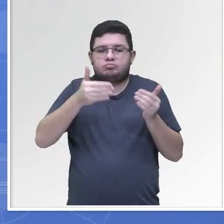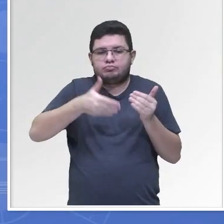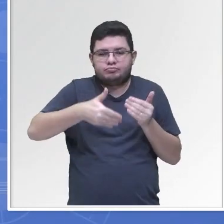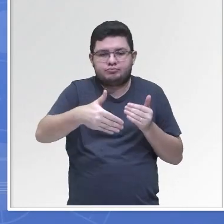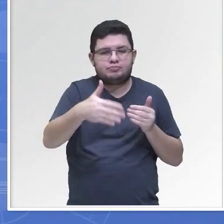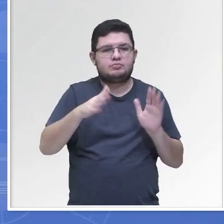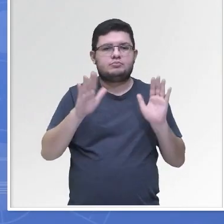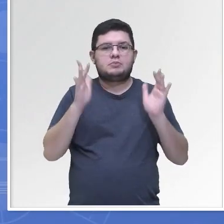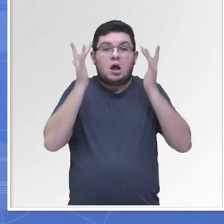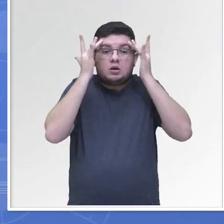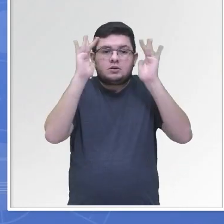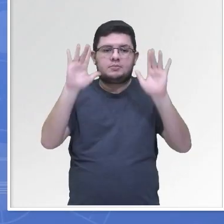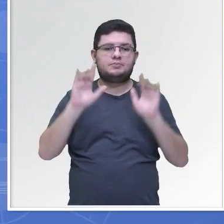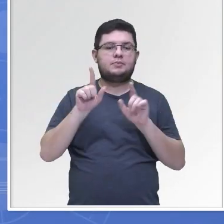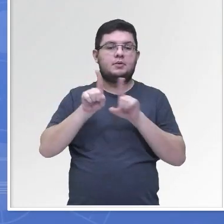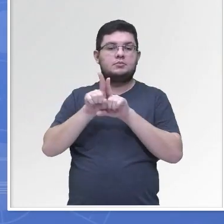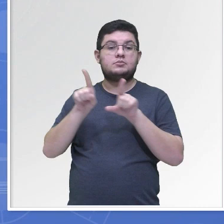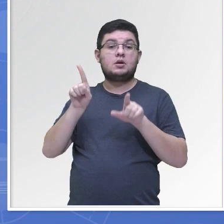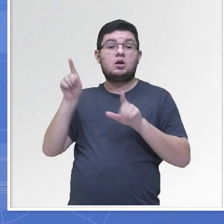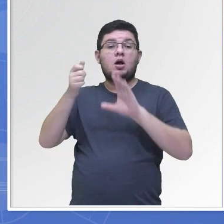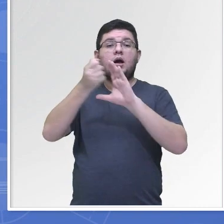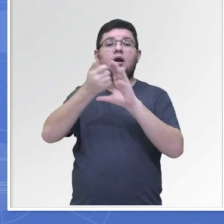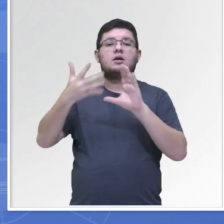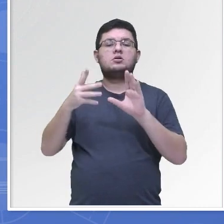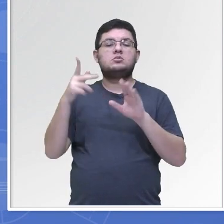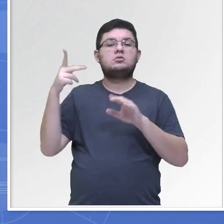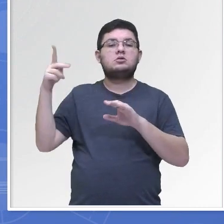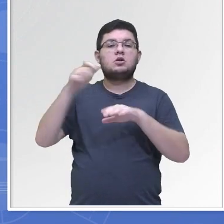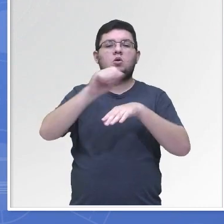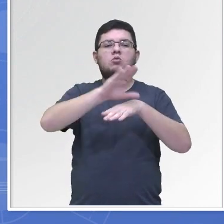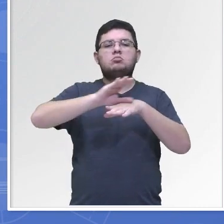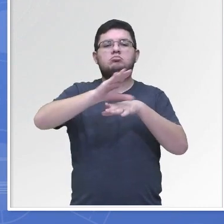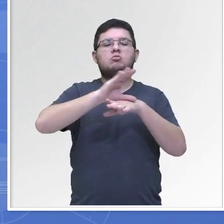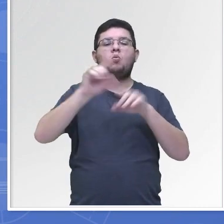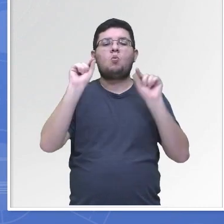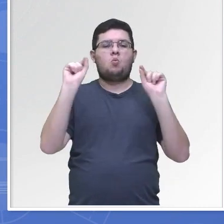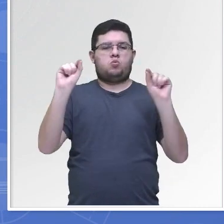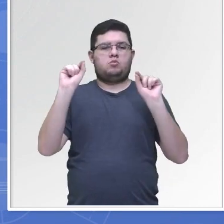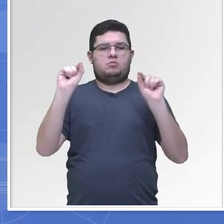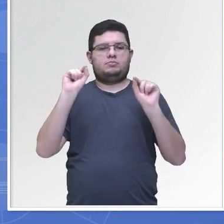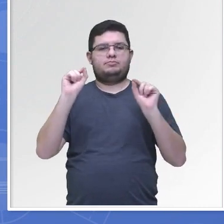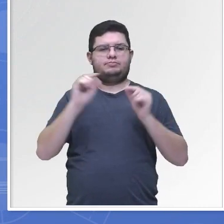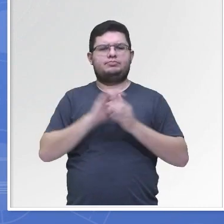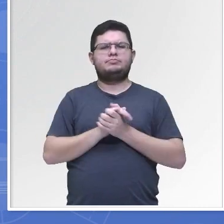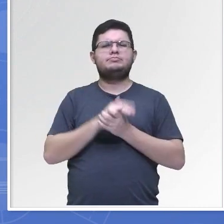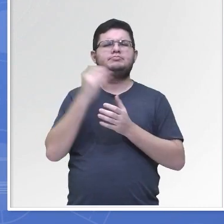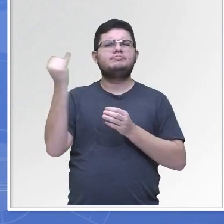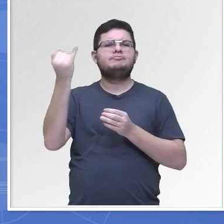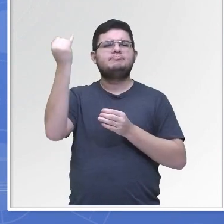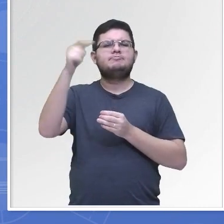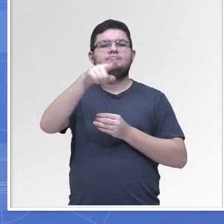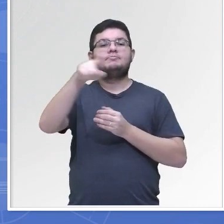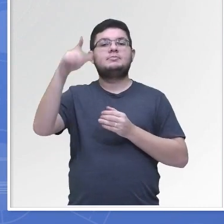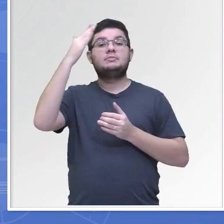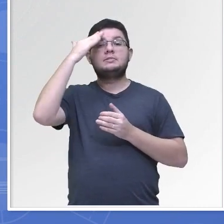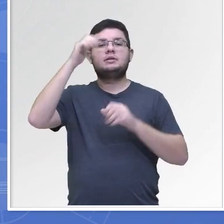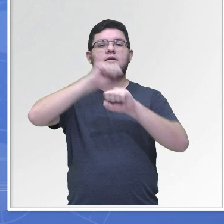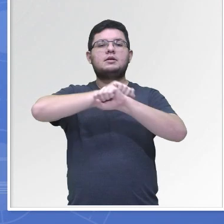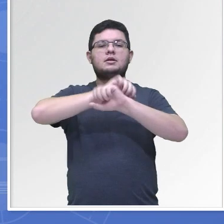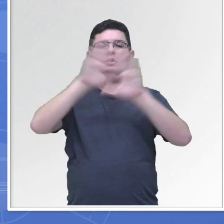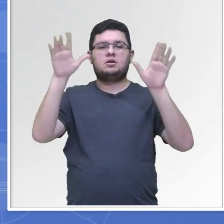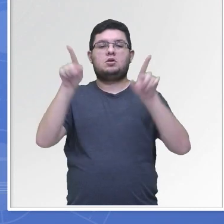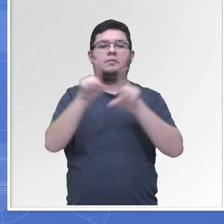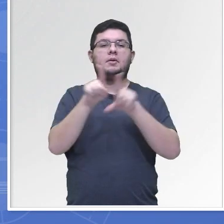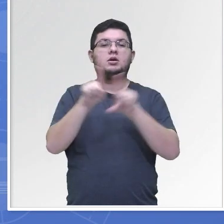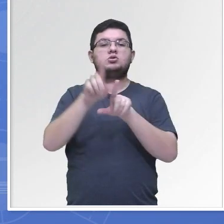Foram importantes características da Constituição, então isso é muito importante para vocês entenderem até a nossa história atual.